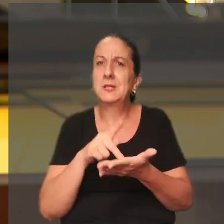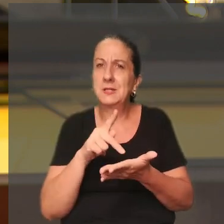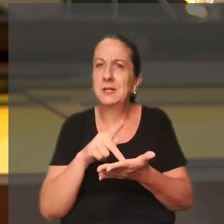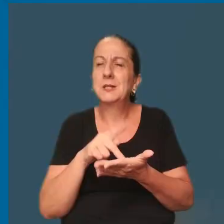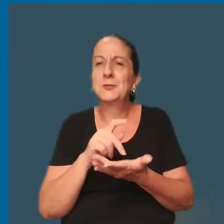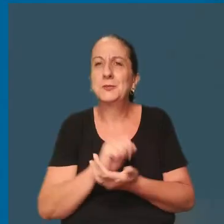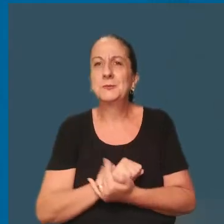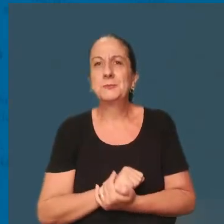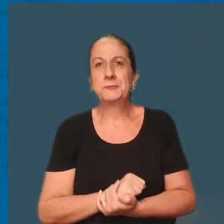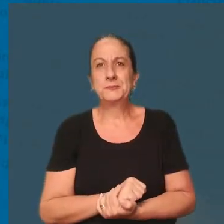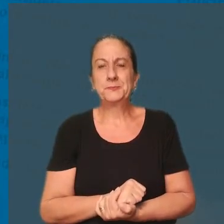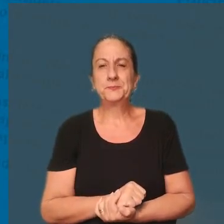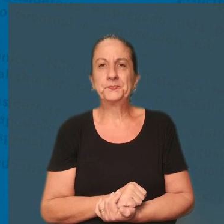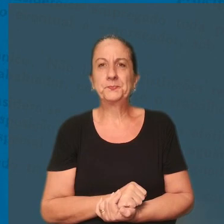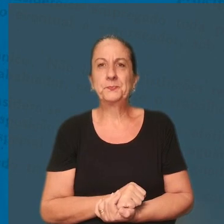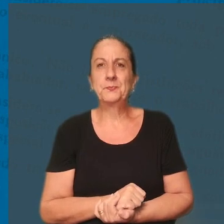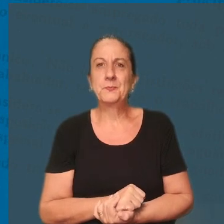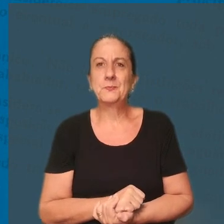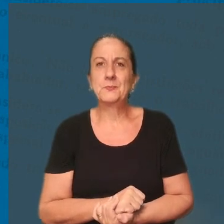mesmo.